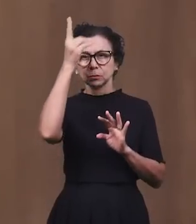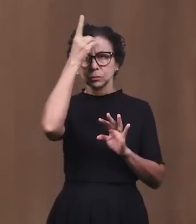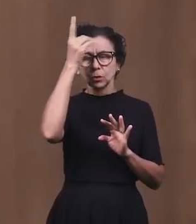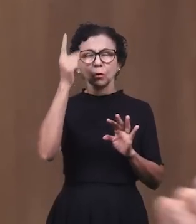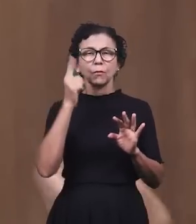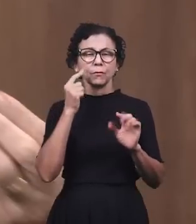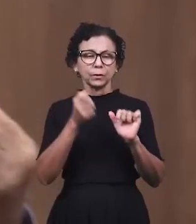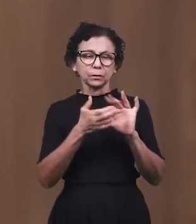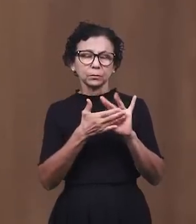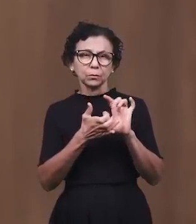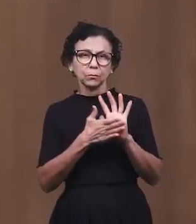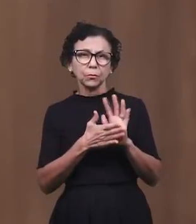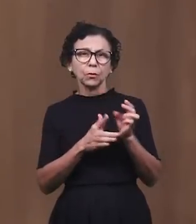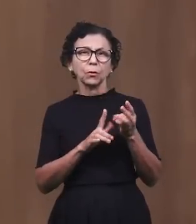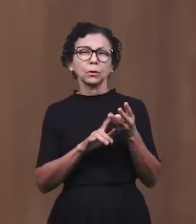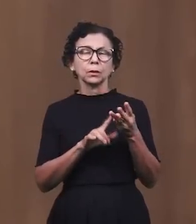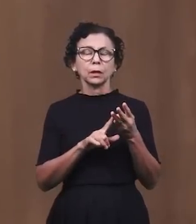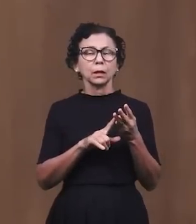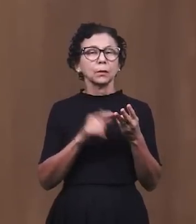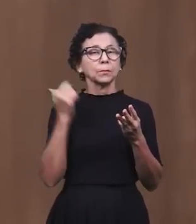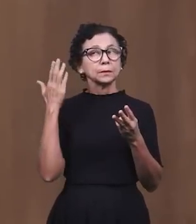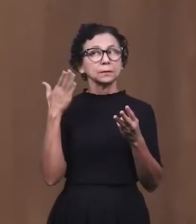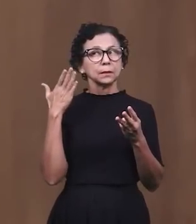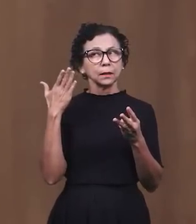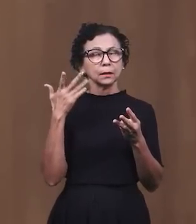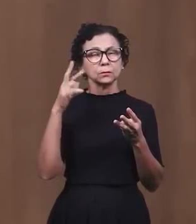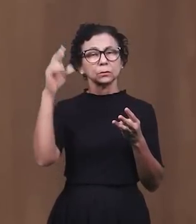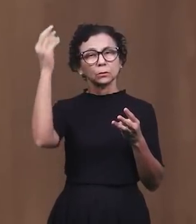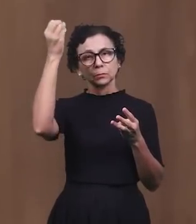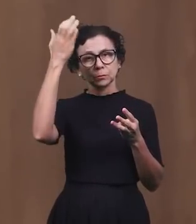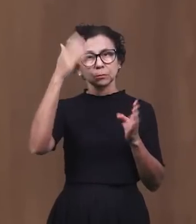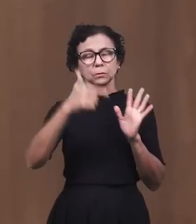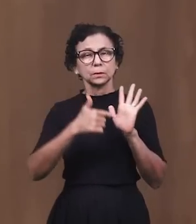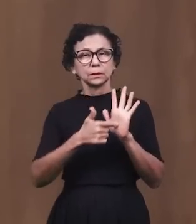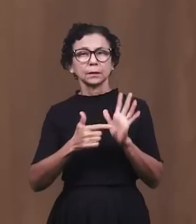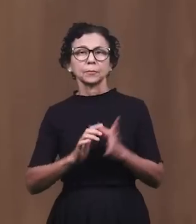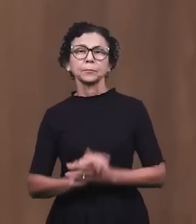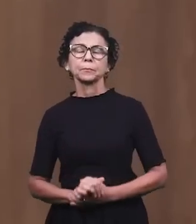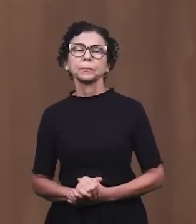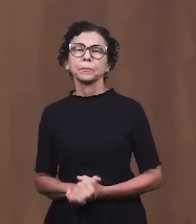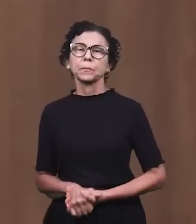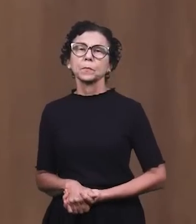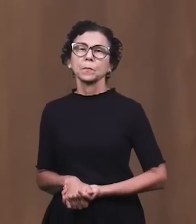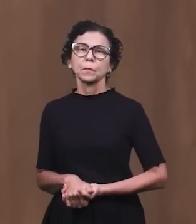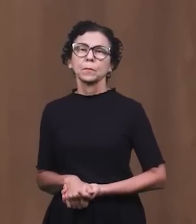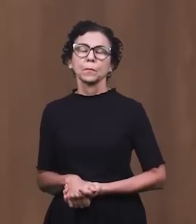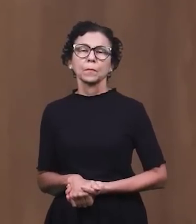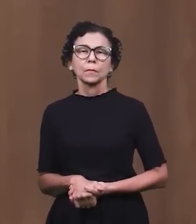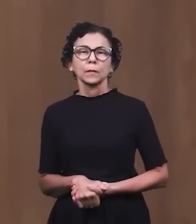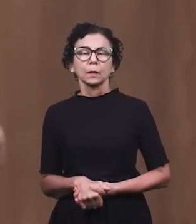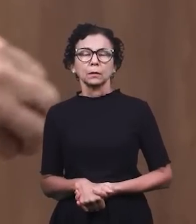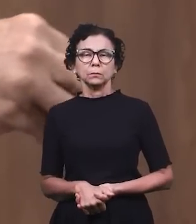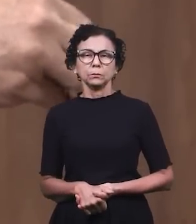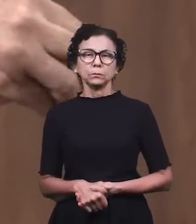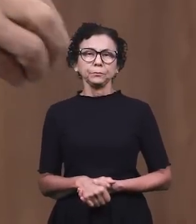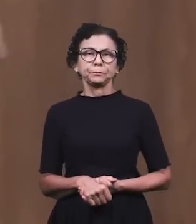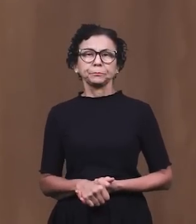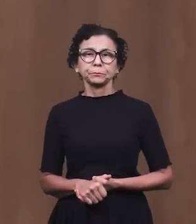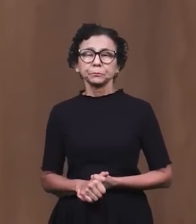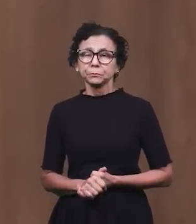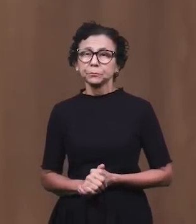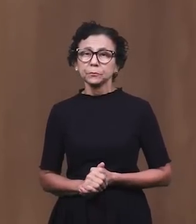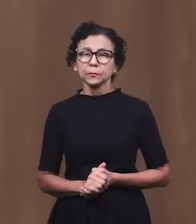lida com o louvor, é bom que você tenha na reunião do culto profético alguém que faz parte